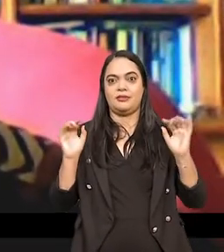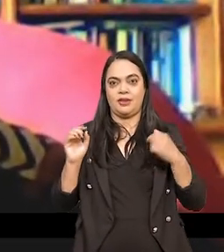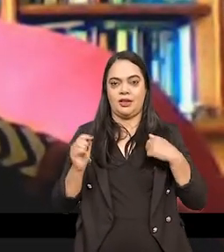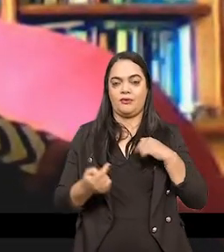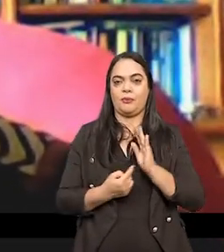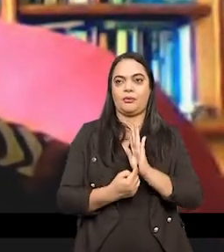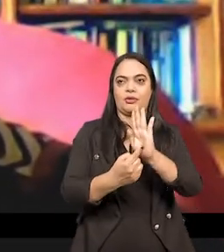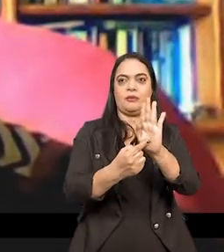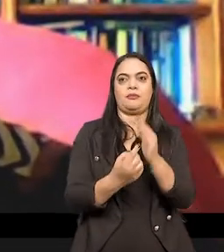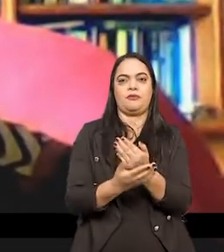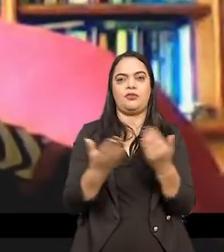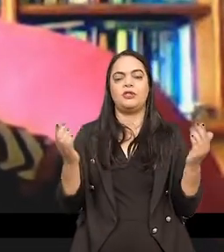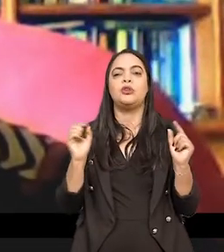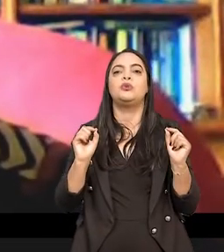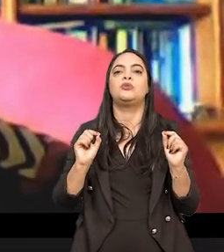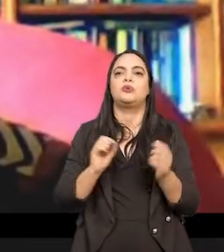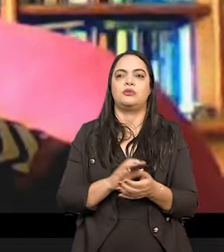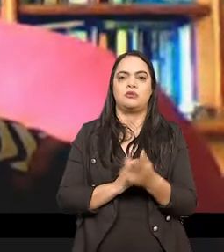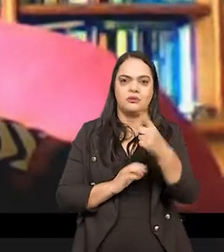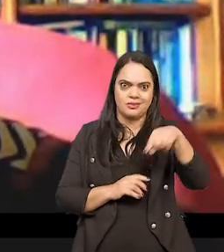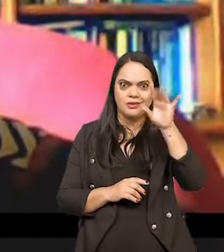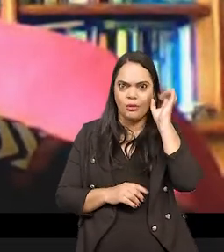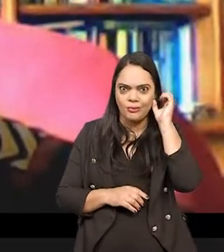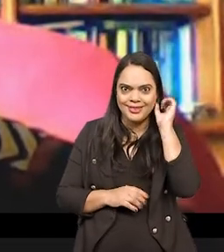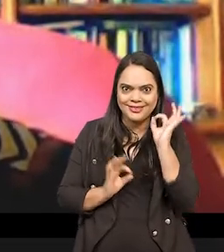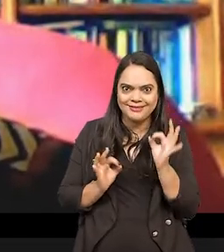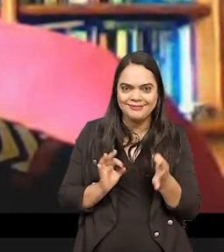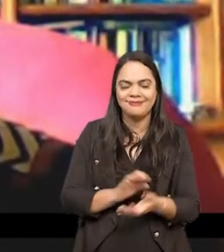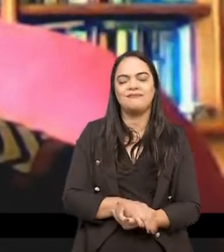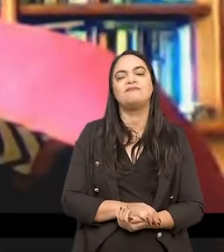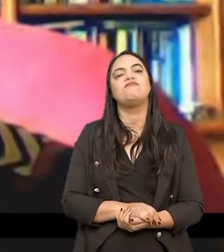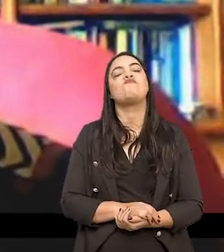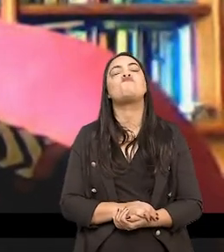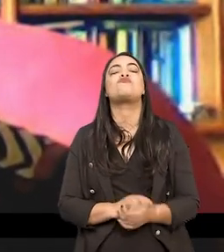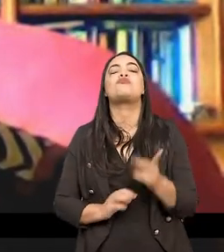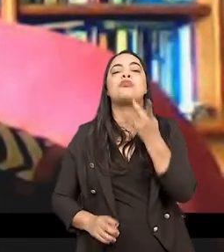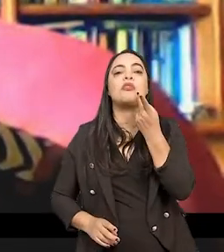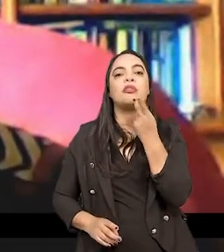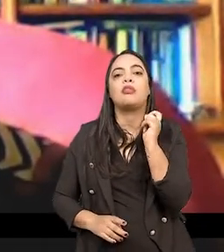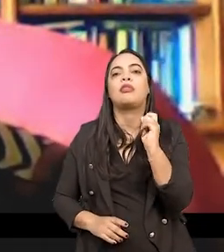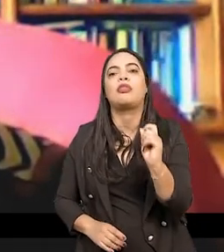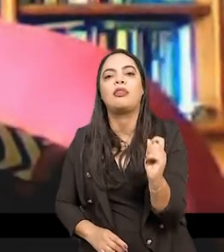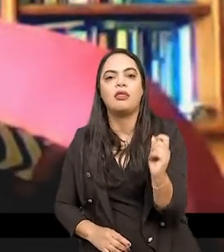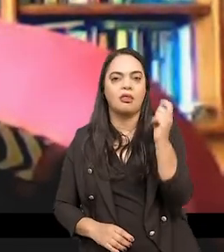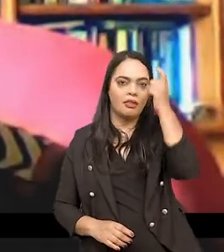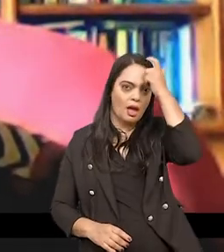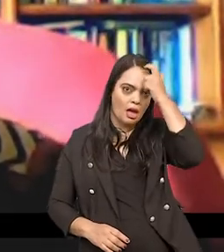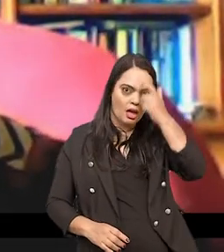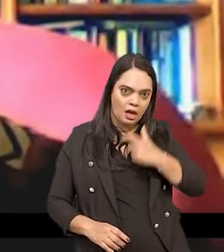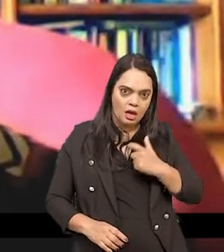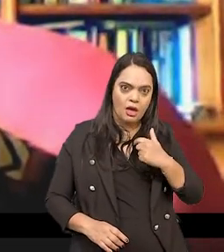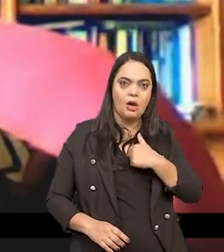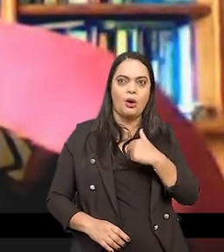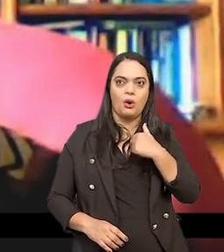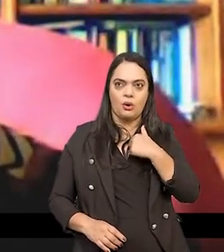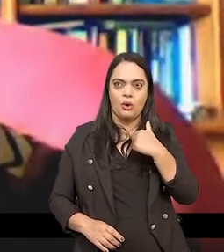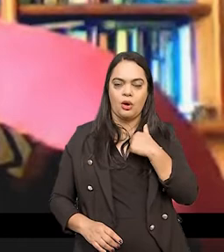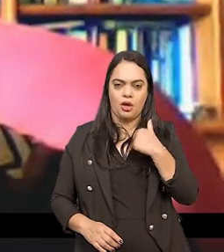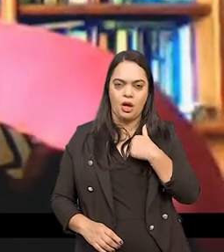vocês. Estão ouvindo, né? Ele diz o seguinte: eu sou do parecer que